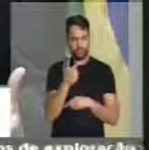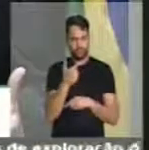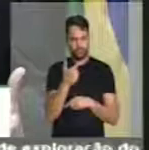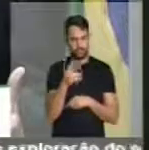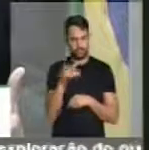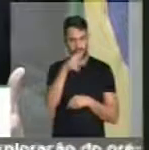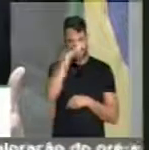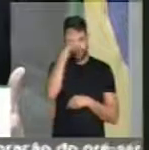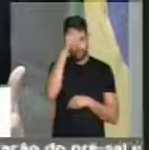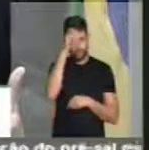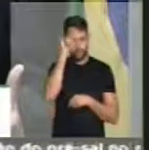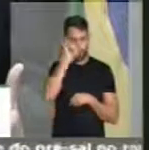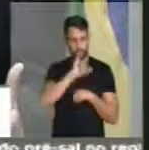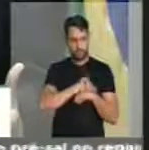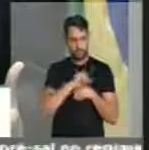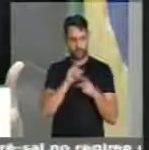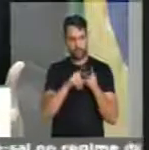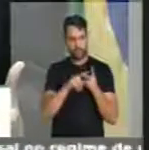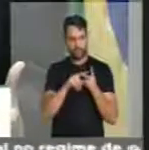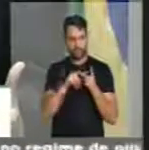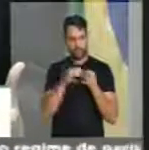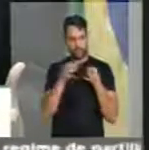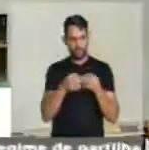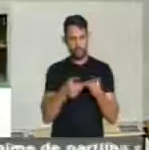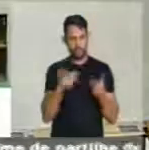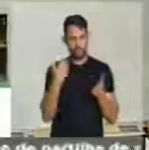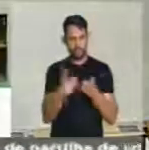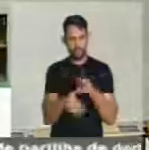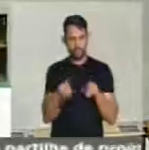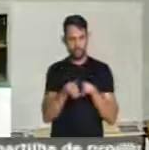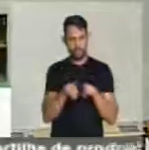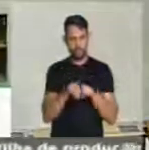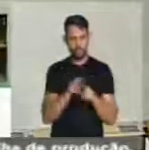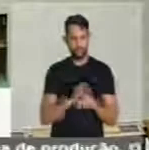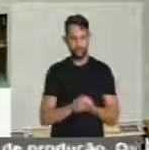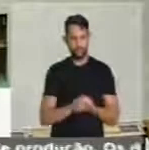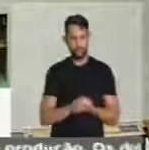2 prefeituras da Grande São Paulo e certamente vão perder também.